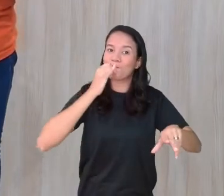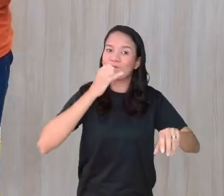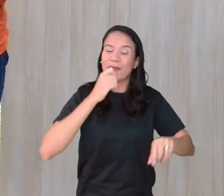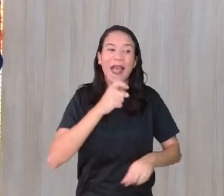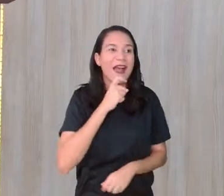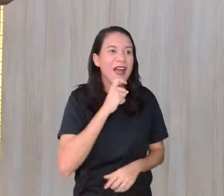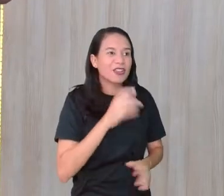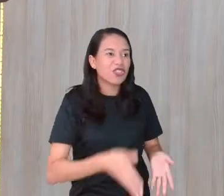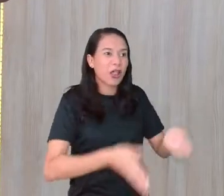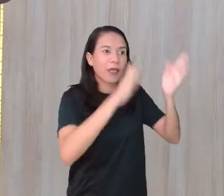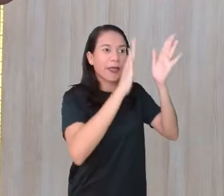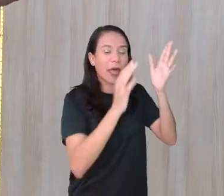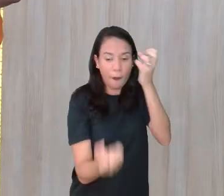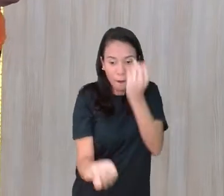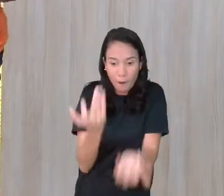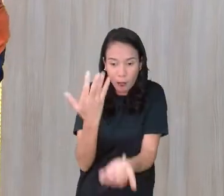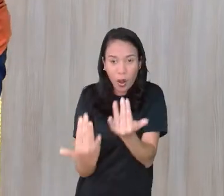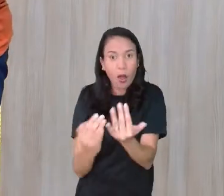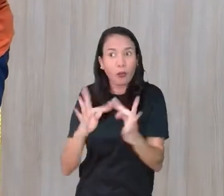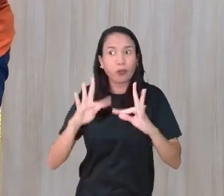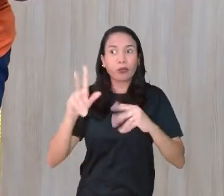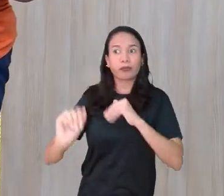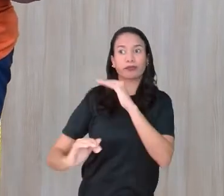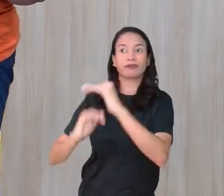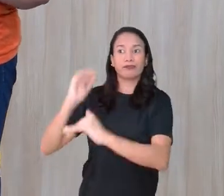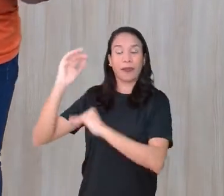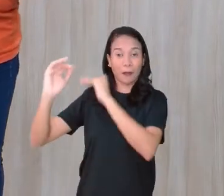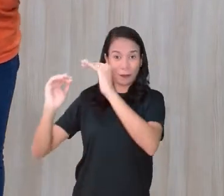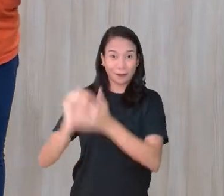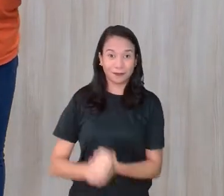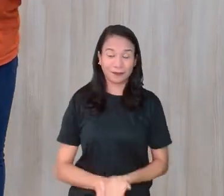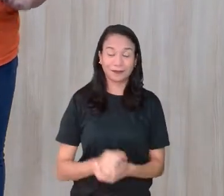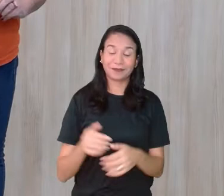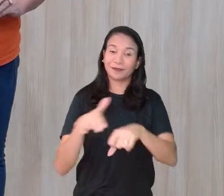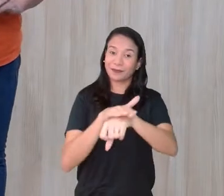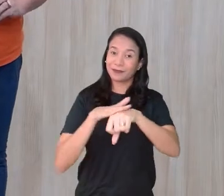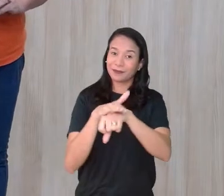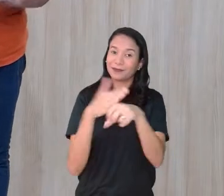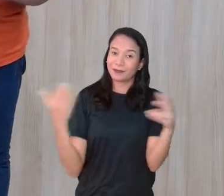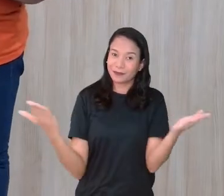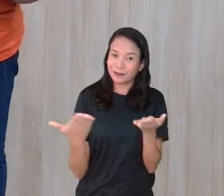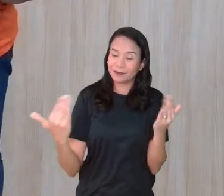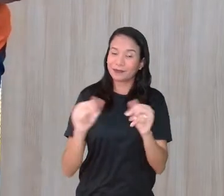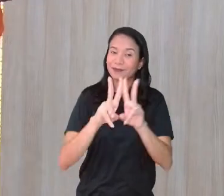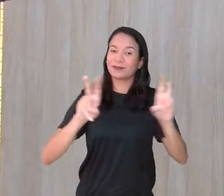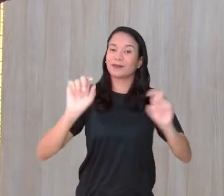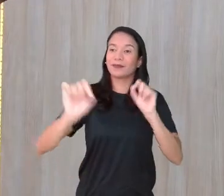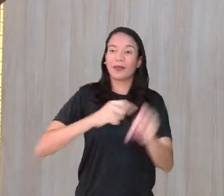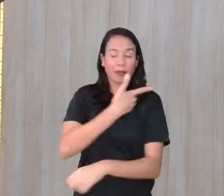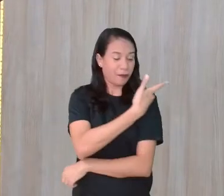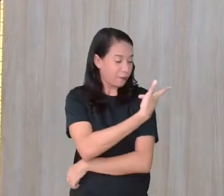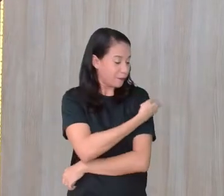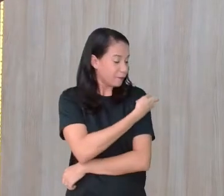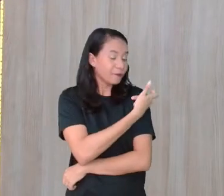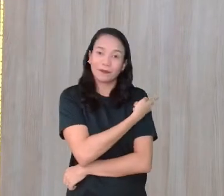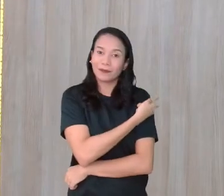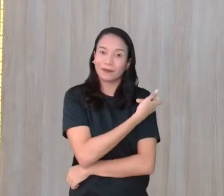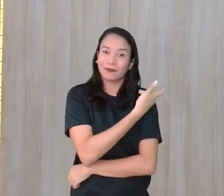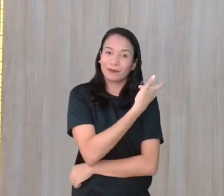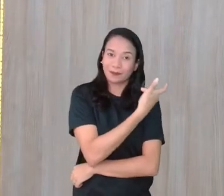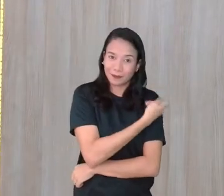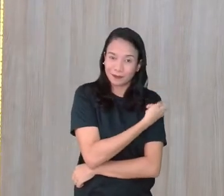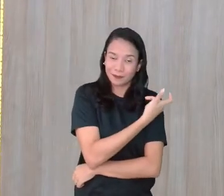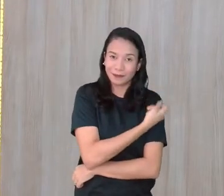fogão, que vem aí evoluindo. Vamos conversar agora a respeito da vacina. E na